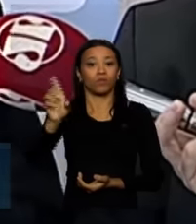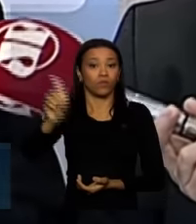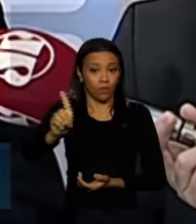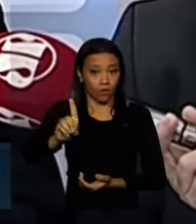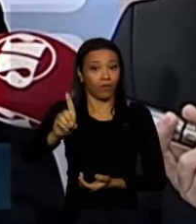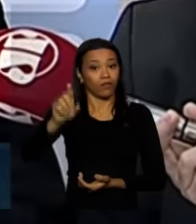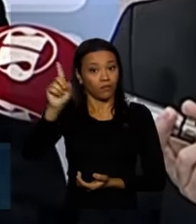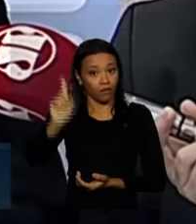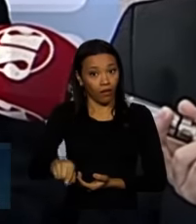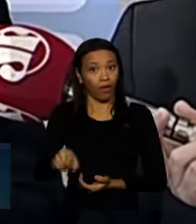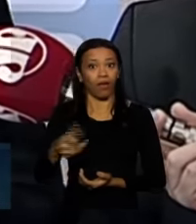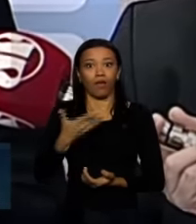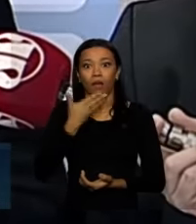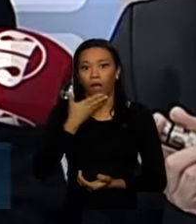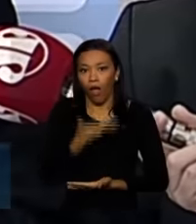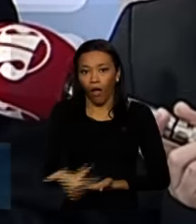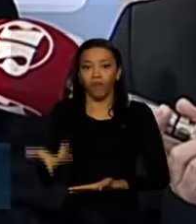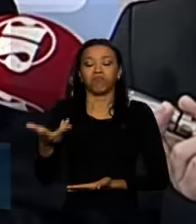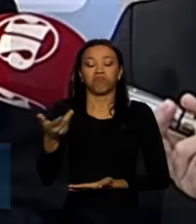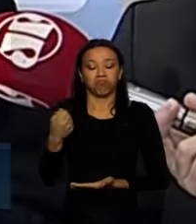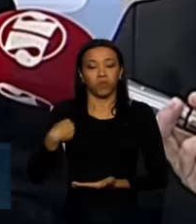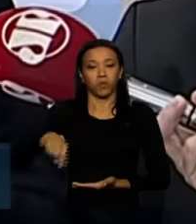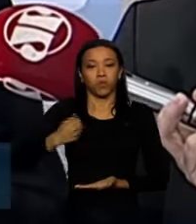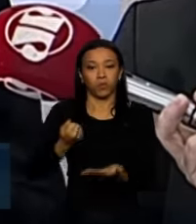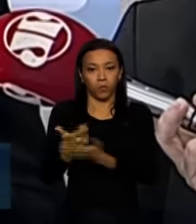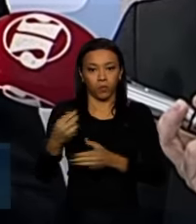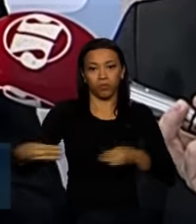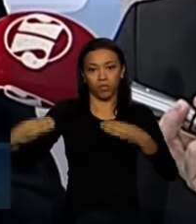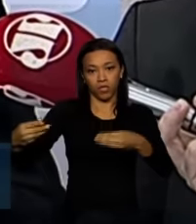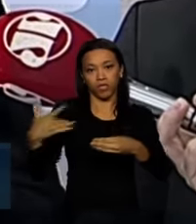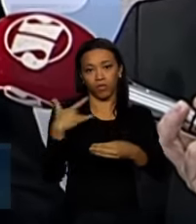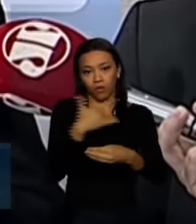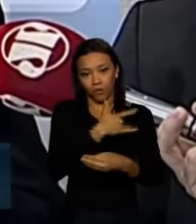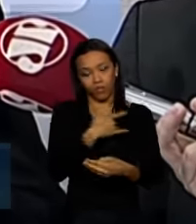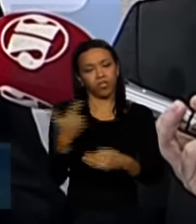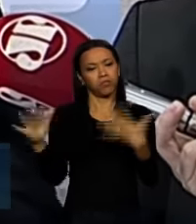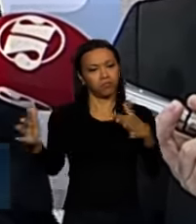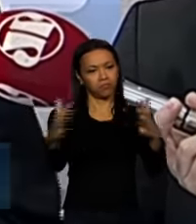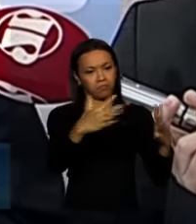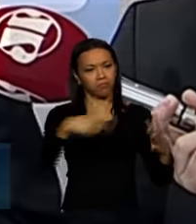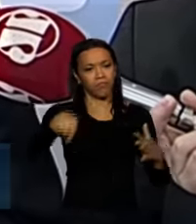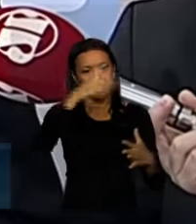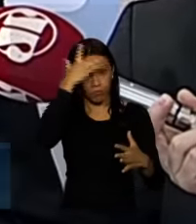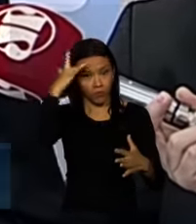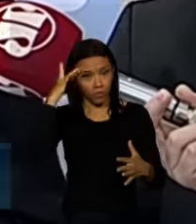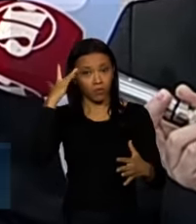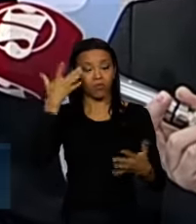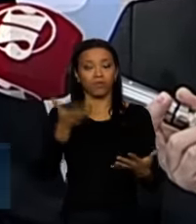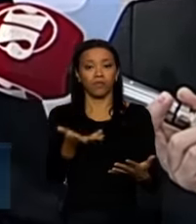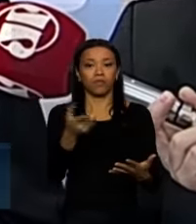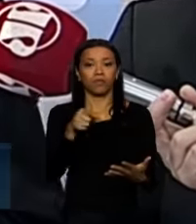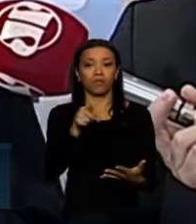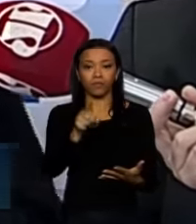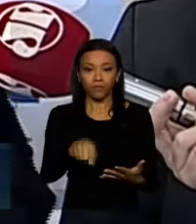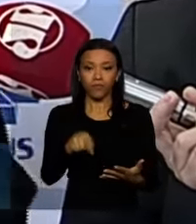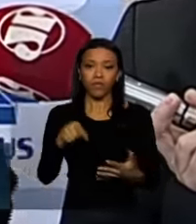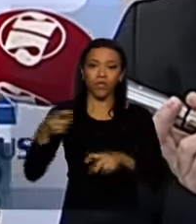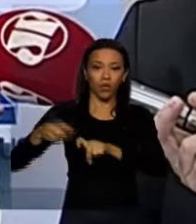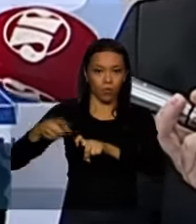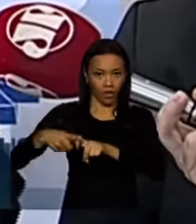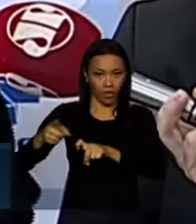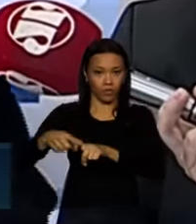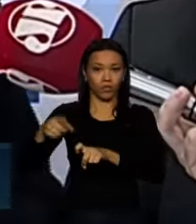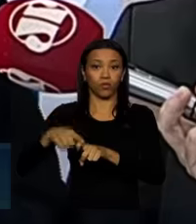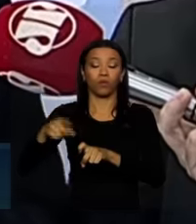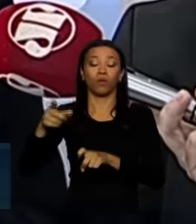eu quero aqui nesse momento render minhas homenagens àqueles que feram que estiveram à frente desse tratamento que foi o Dr Nardes o